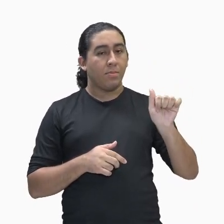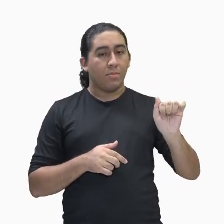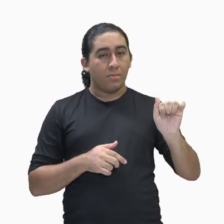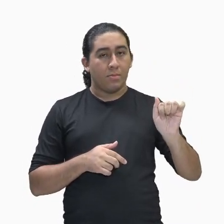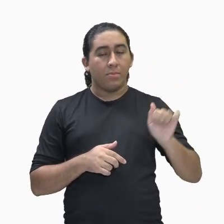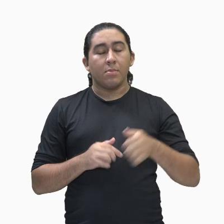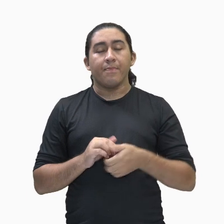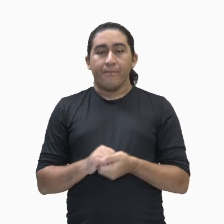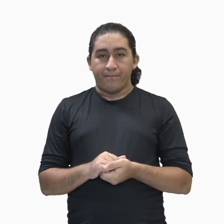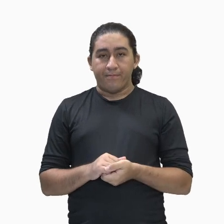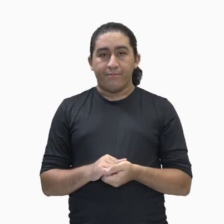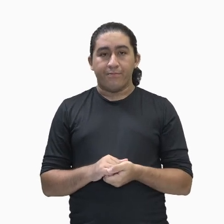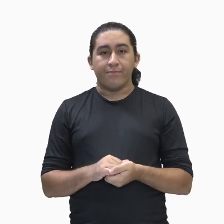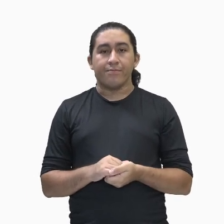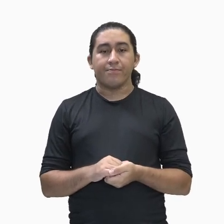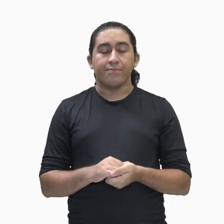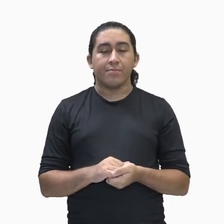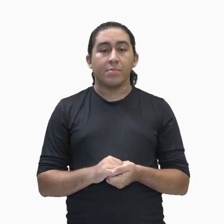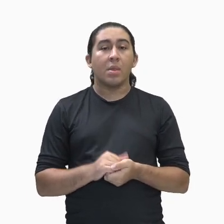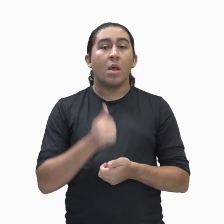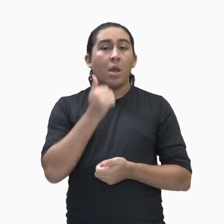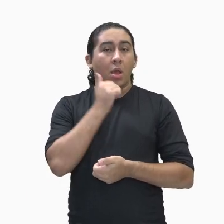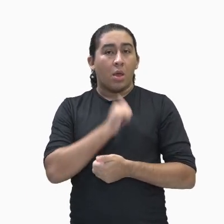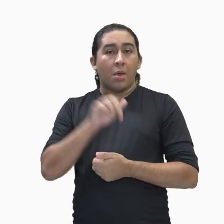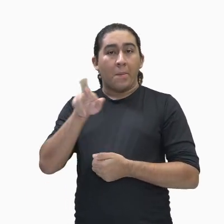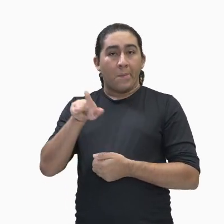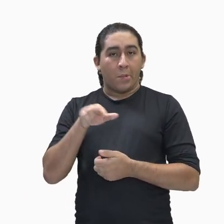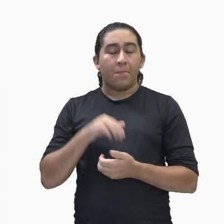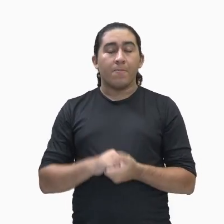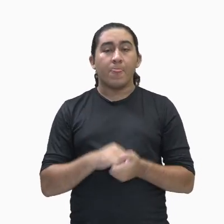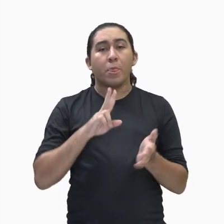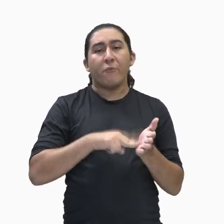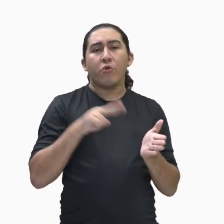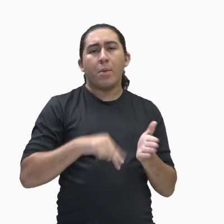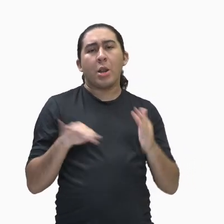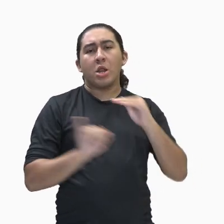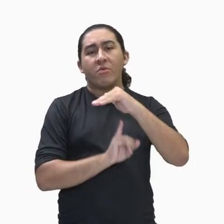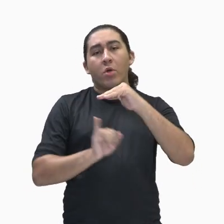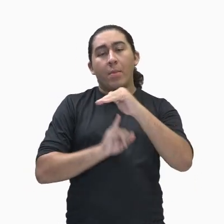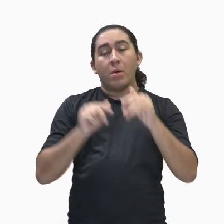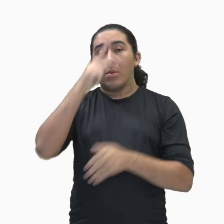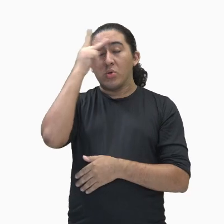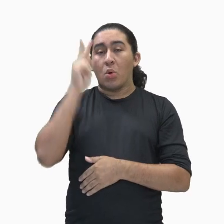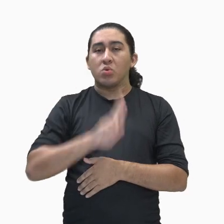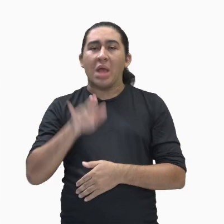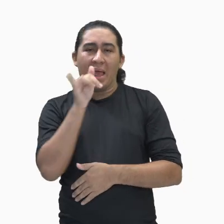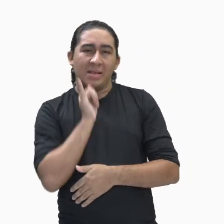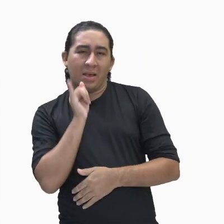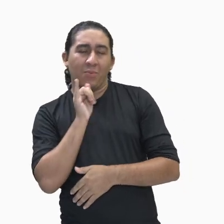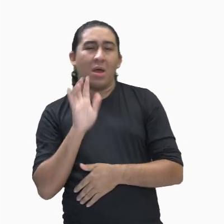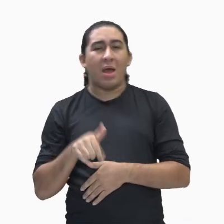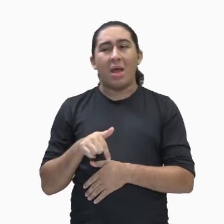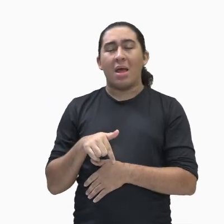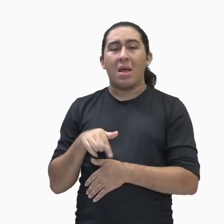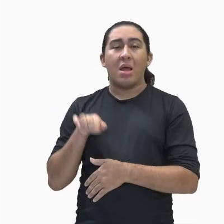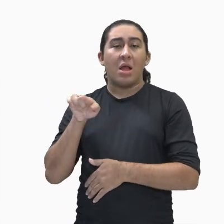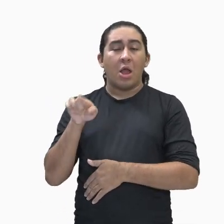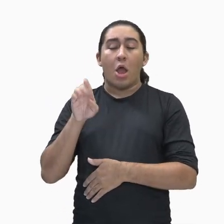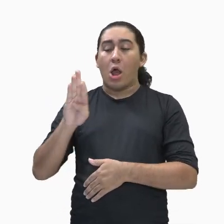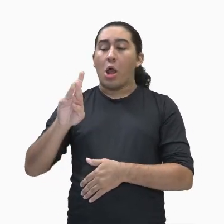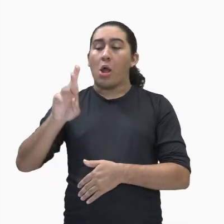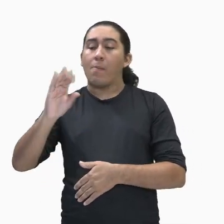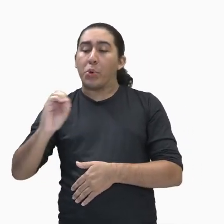wife. Wife. Wife. Vocês podem observar claramente que esse W, né, ele